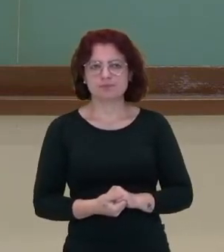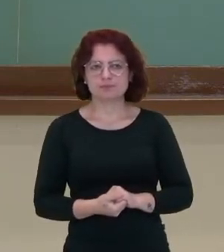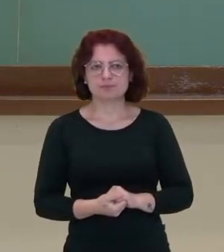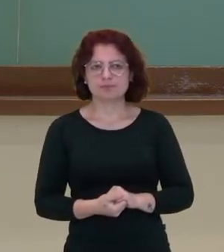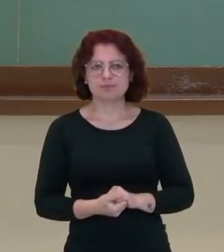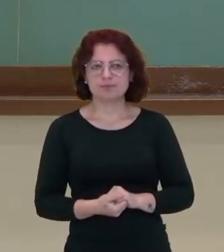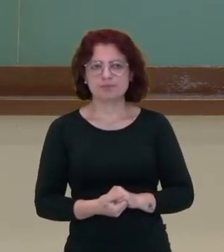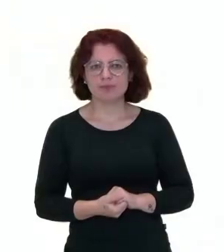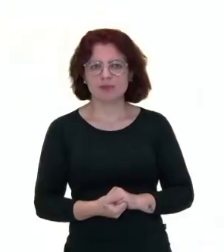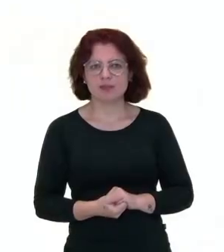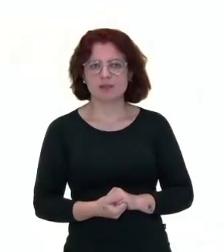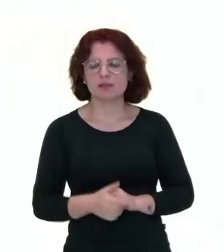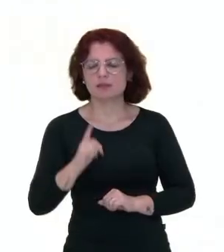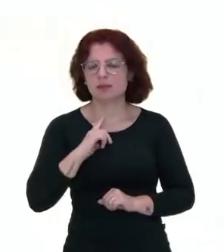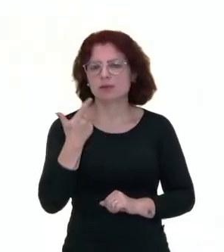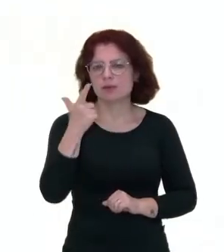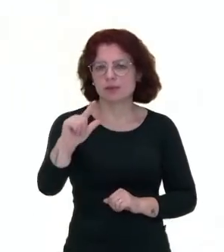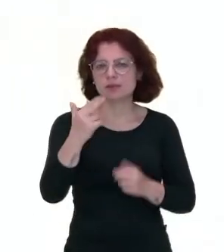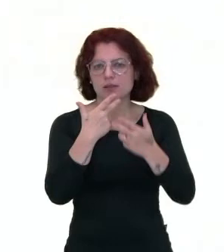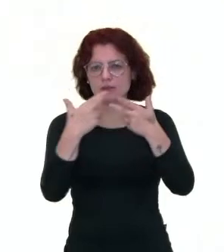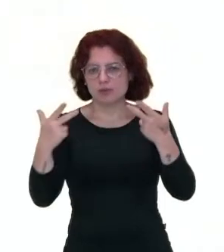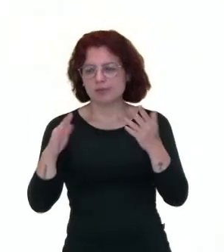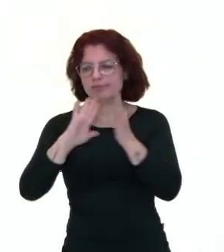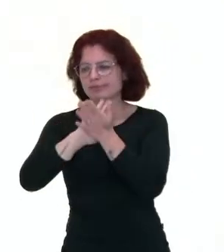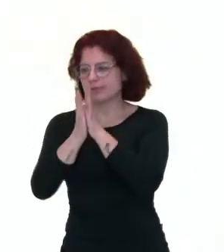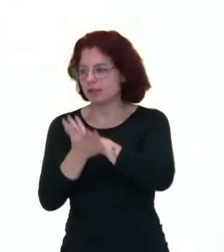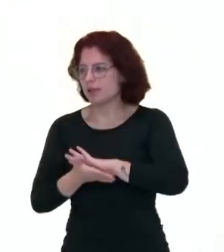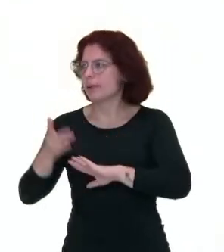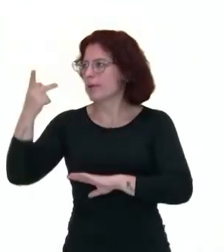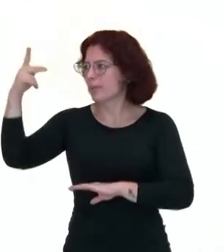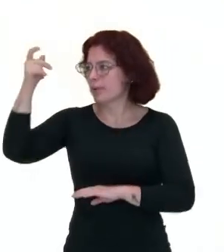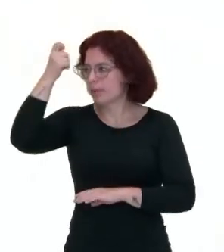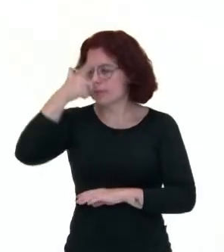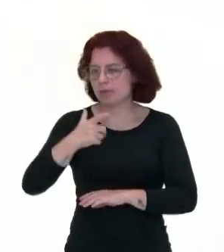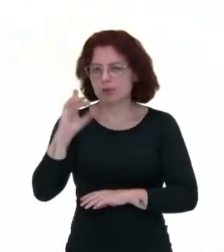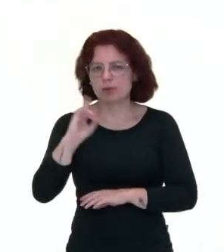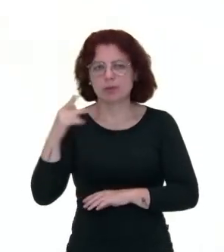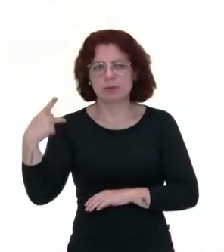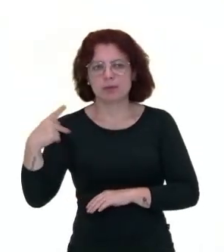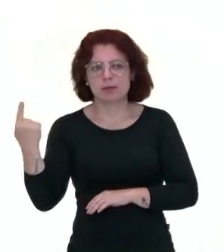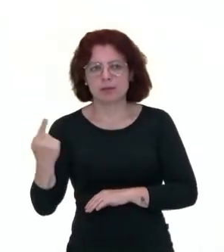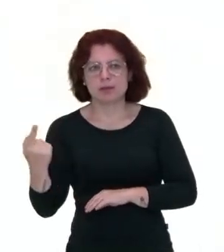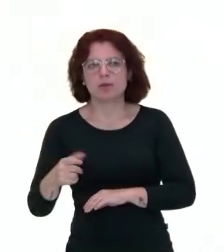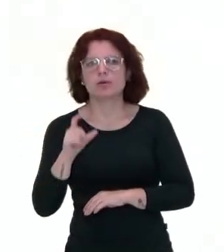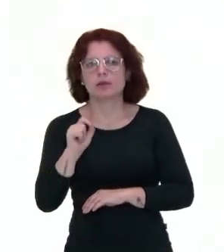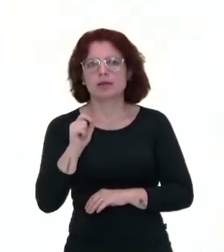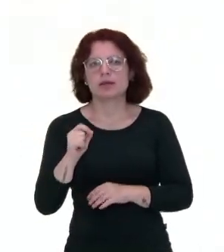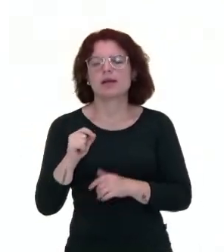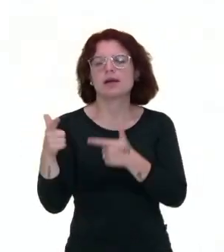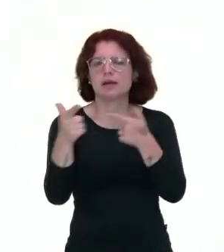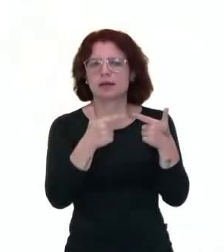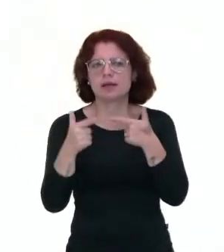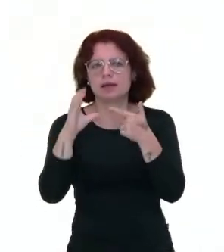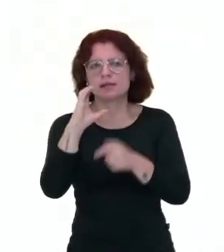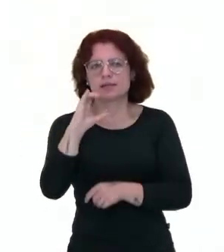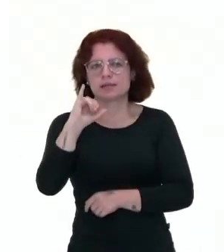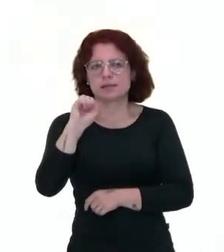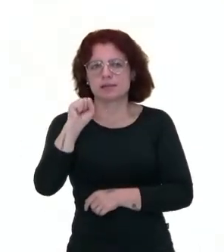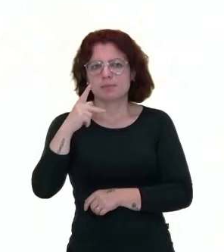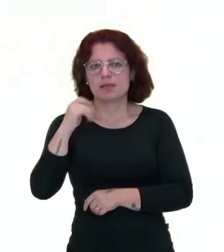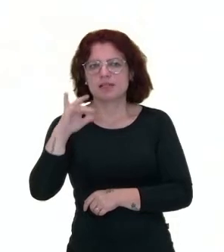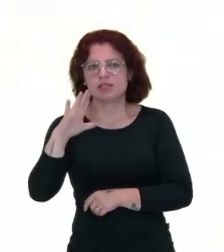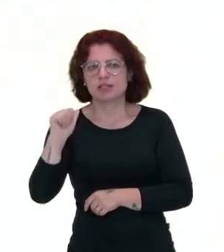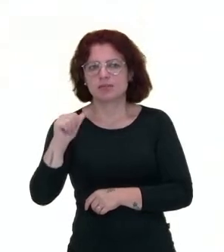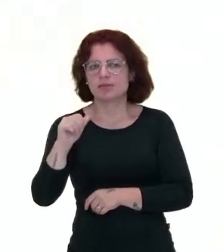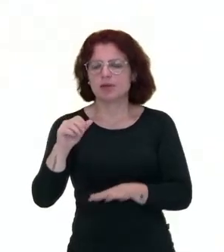não é mesmo? Um outro evento que contribui com o desgaste da imagem de Dom Pedro é a Guerra da Cisplatina. A região